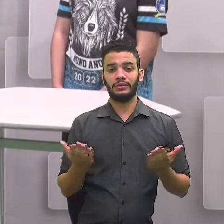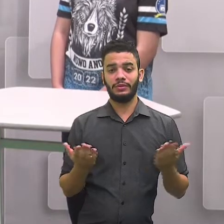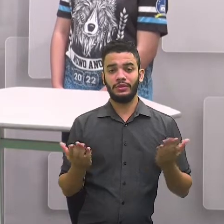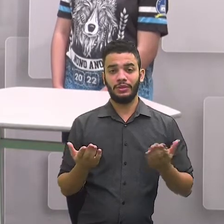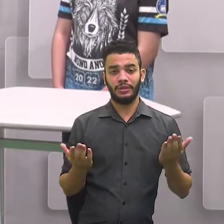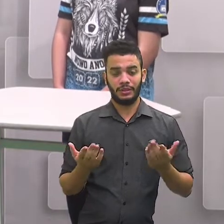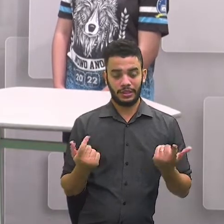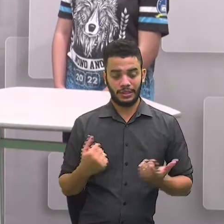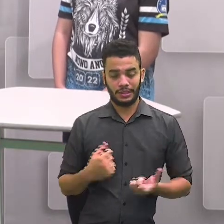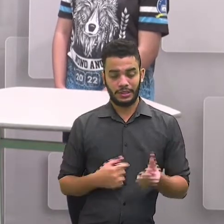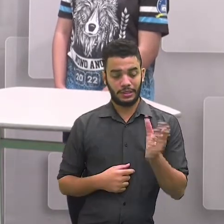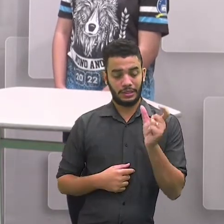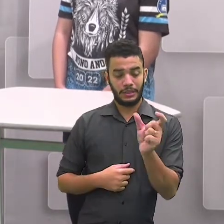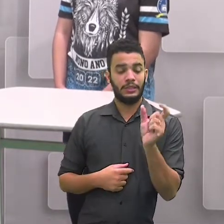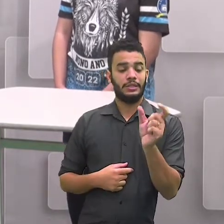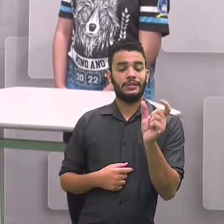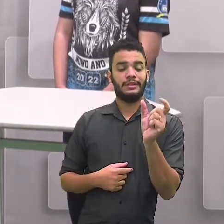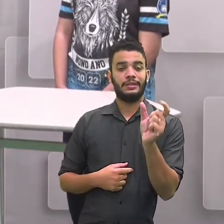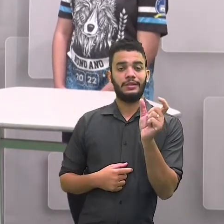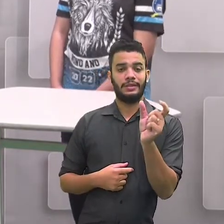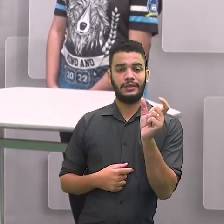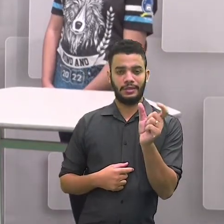vamos para a nossa próxima palavra.